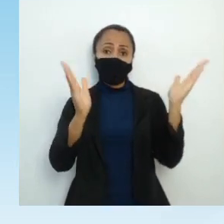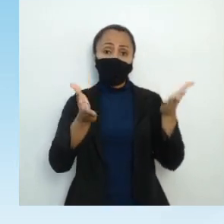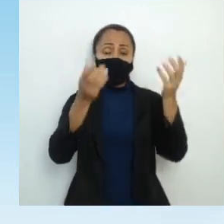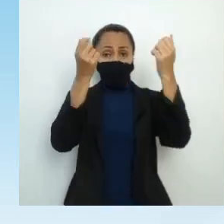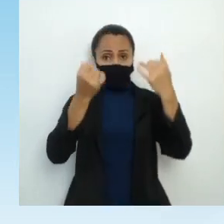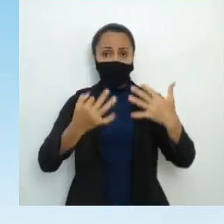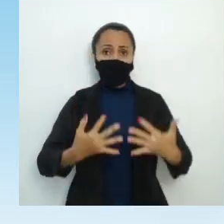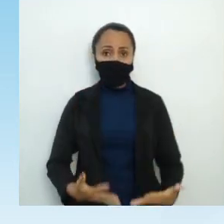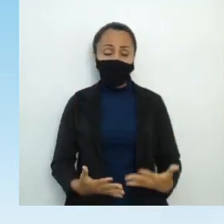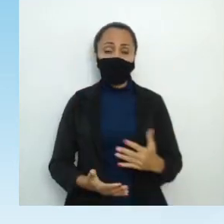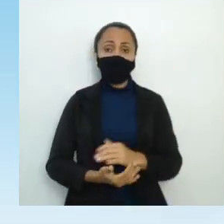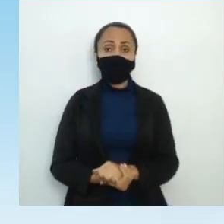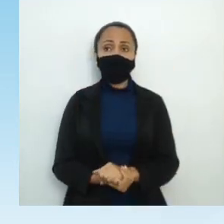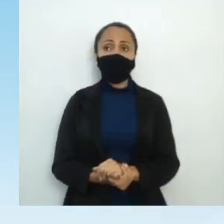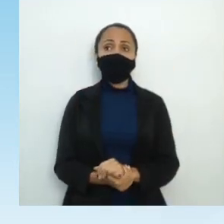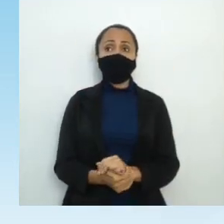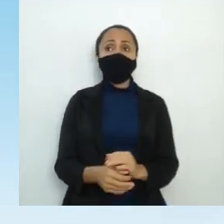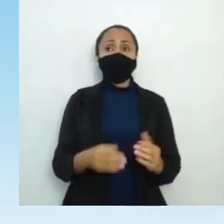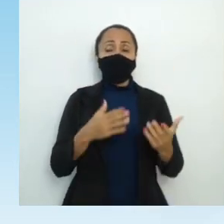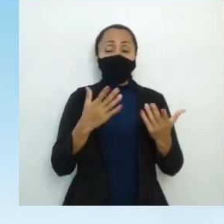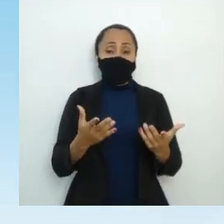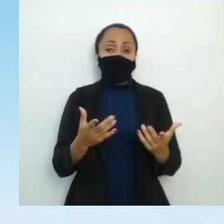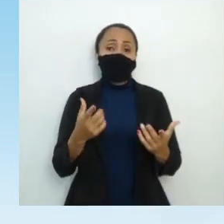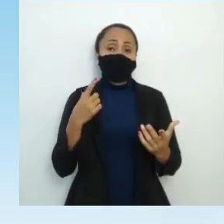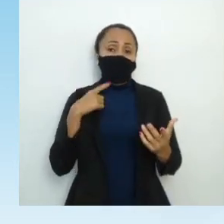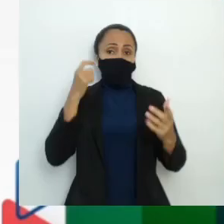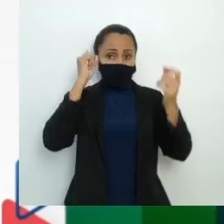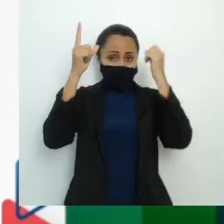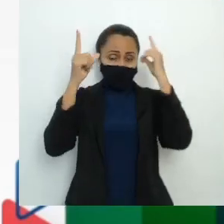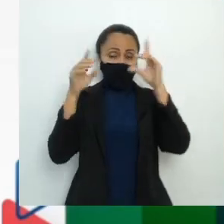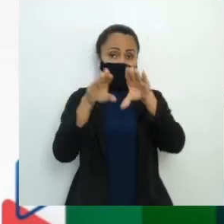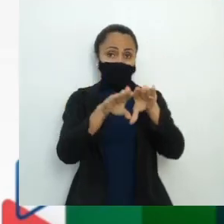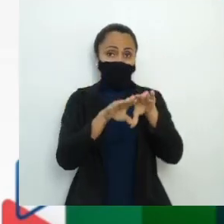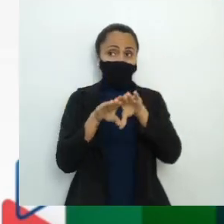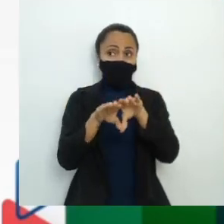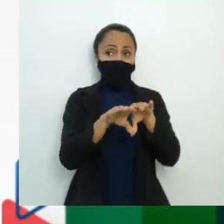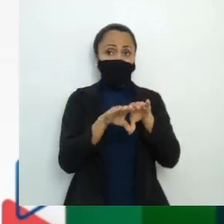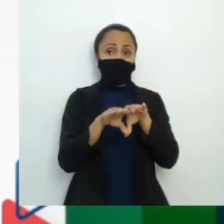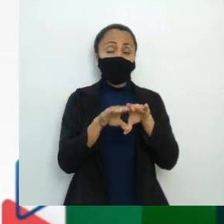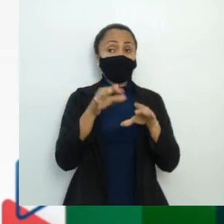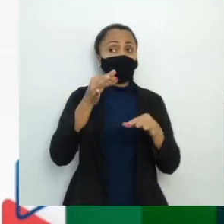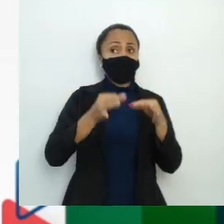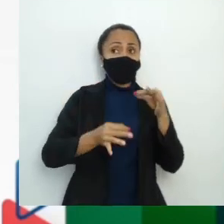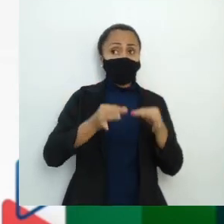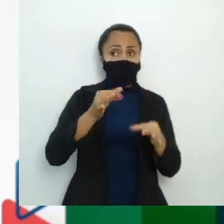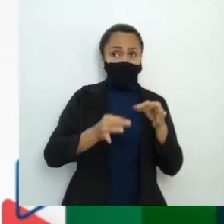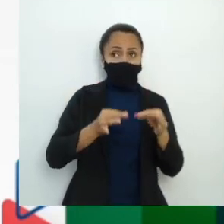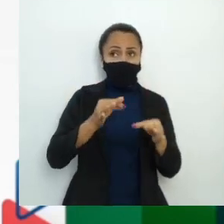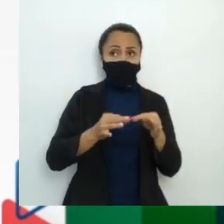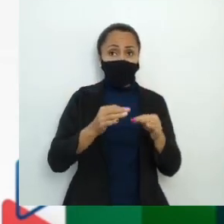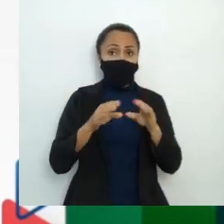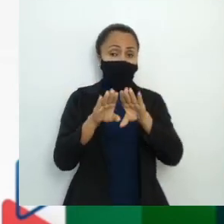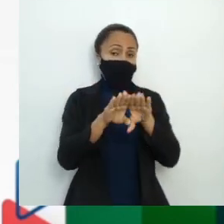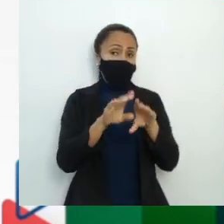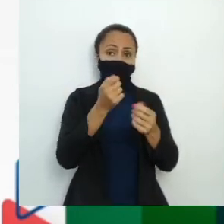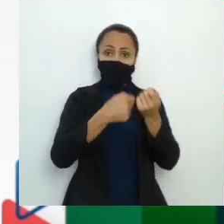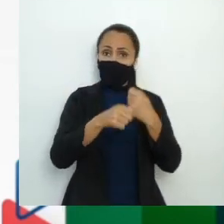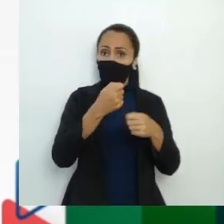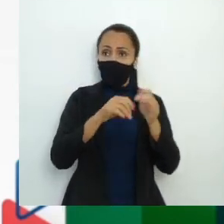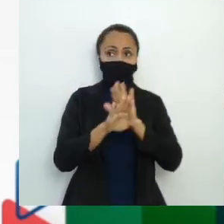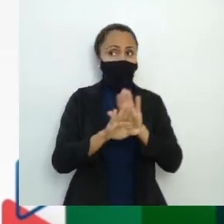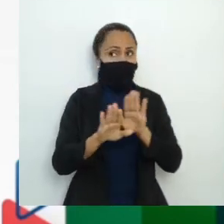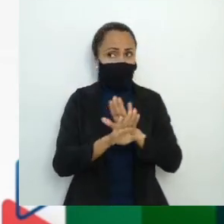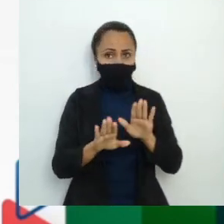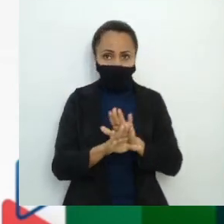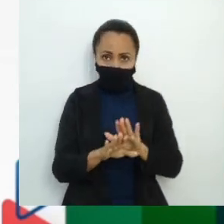poder seguir. Prega-se a ideia, né, a igualdade, mas é a igualdade jurídica, não é a questão da igualdade econômica, tá? A burguesia